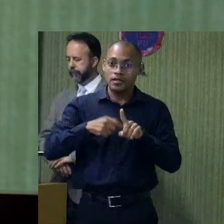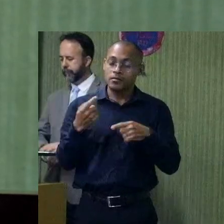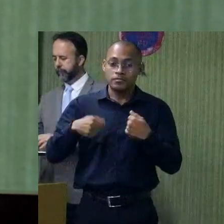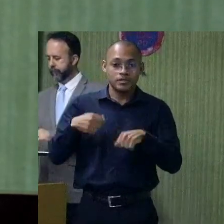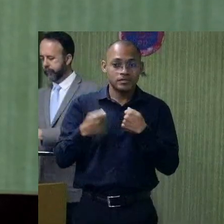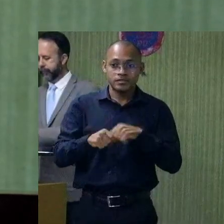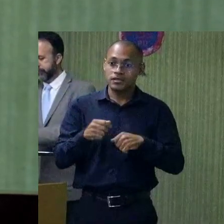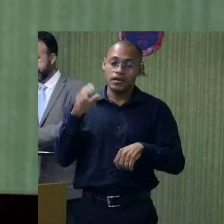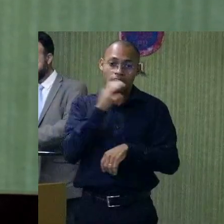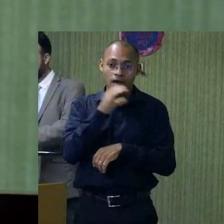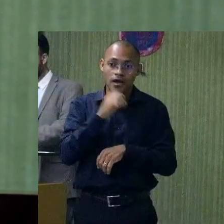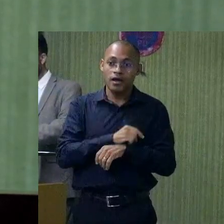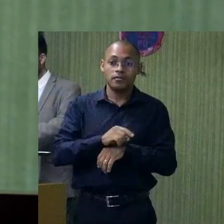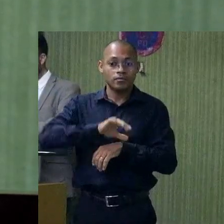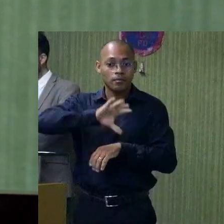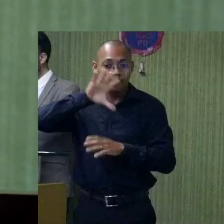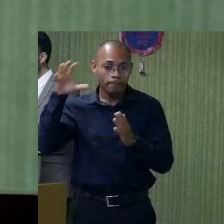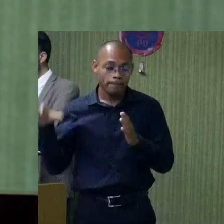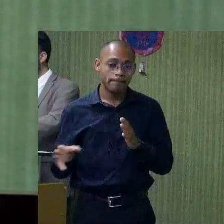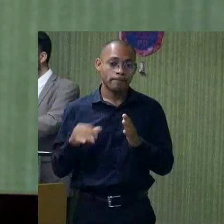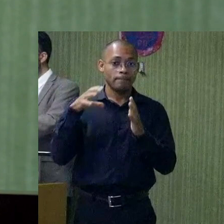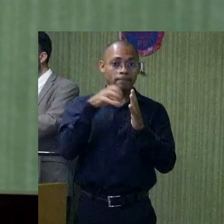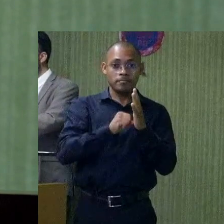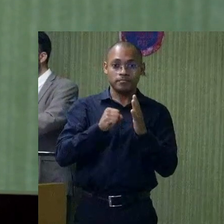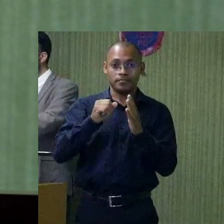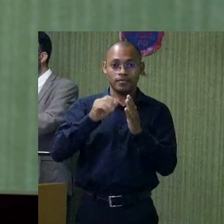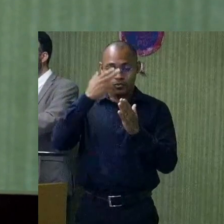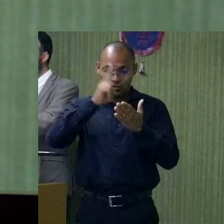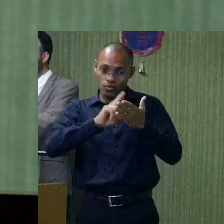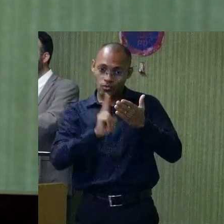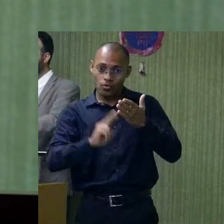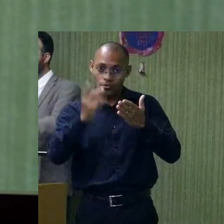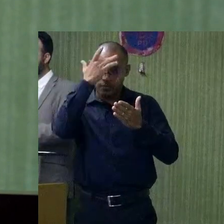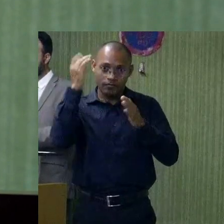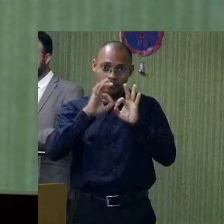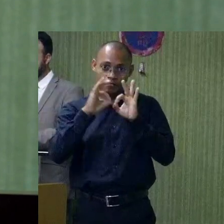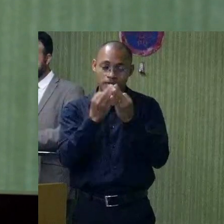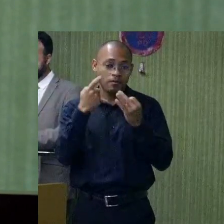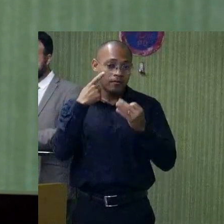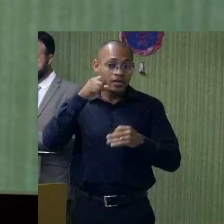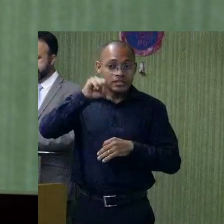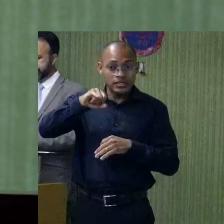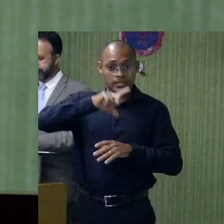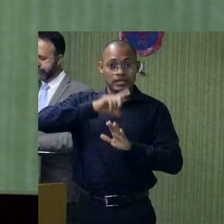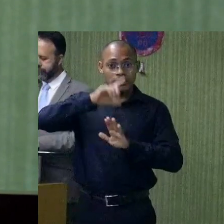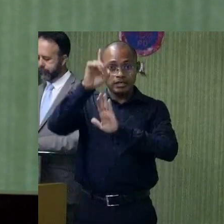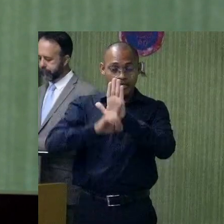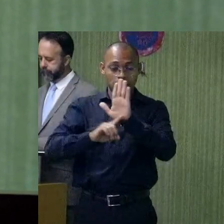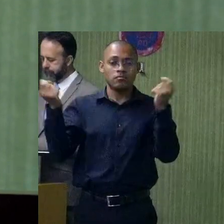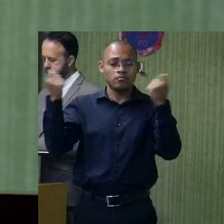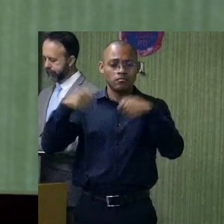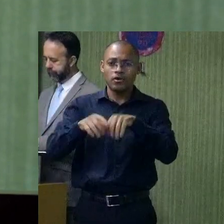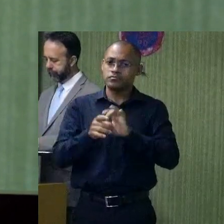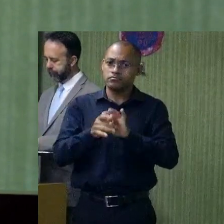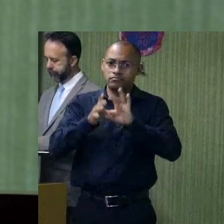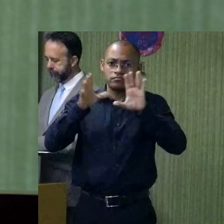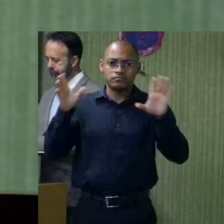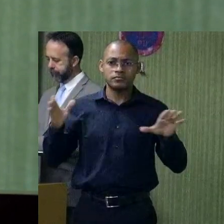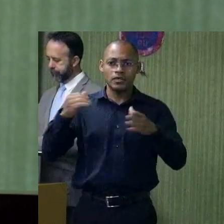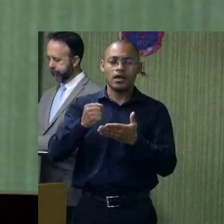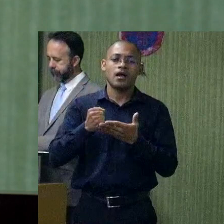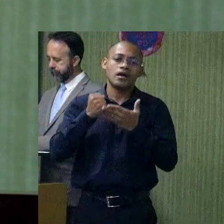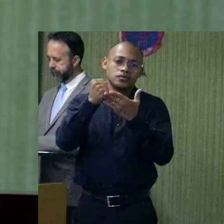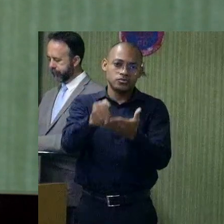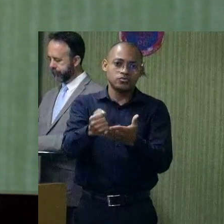prazos das pessoas das famílias para que elas pudessem se tem direito que elas pudessem ter o acesso pelo menos a essa ajuda né